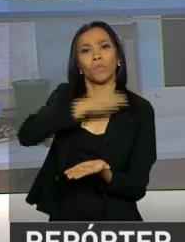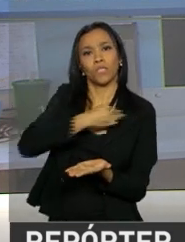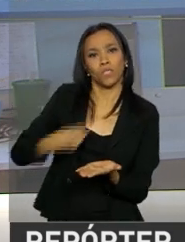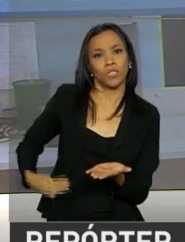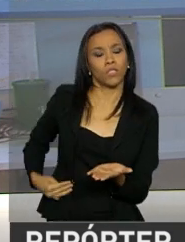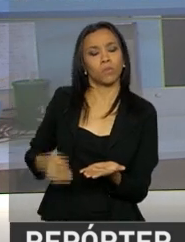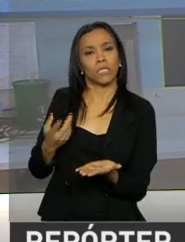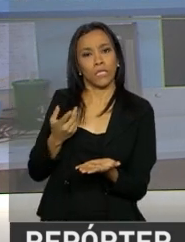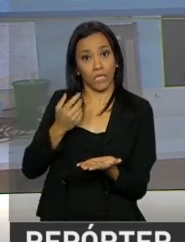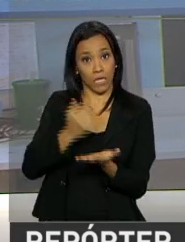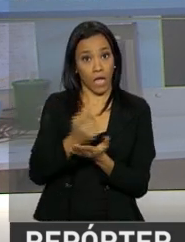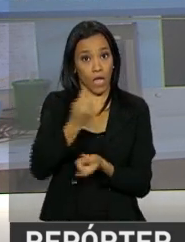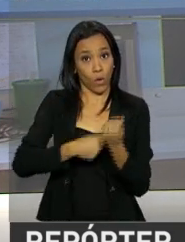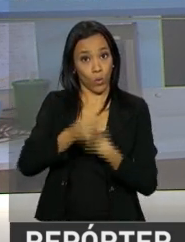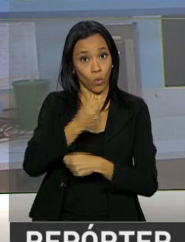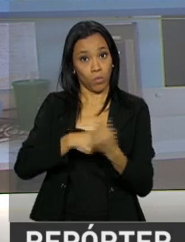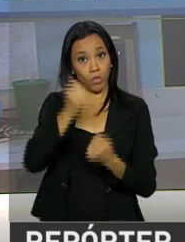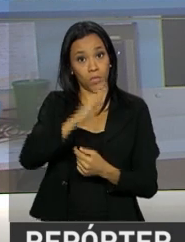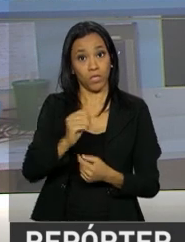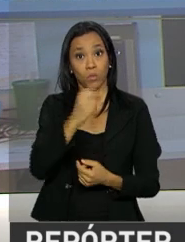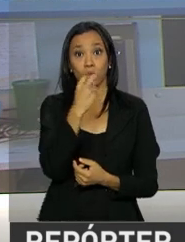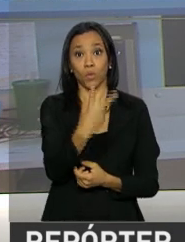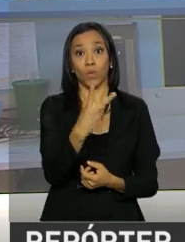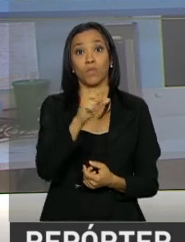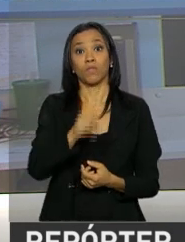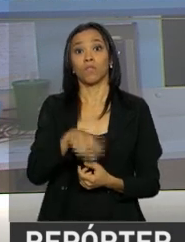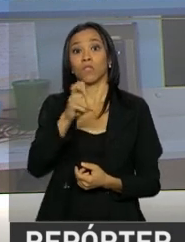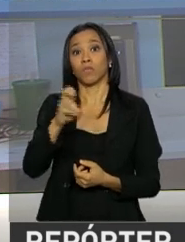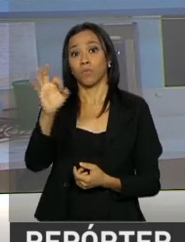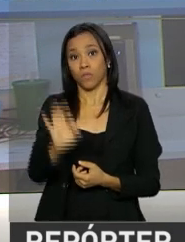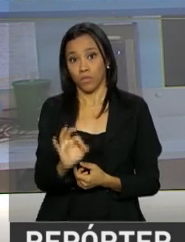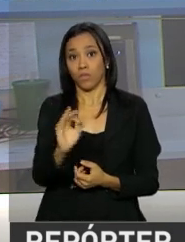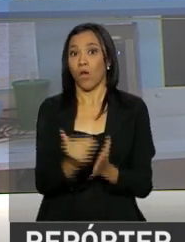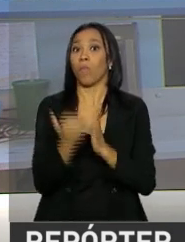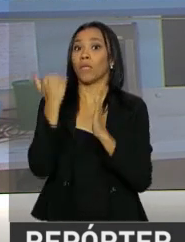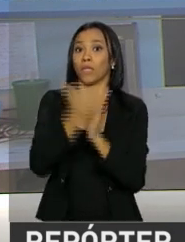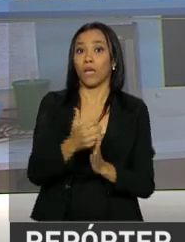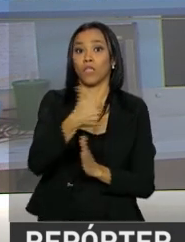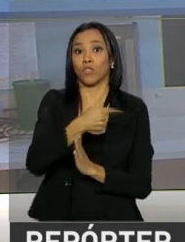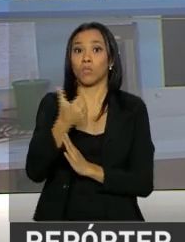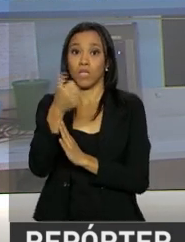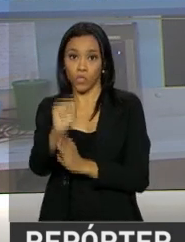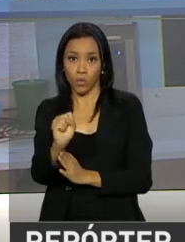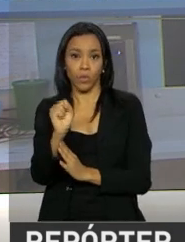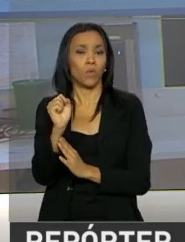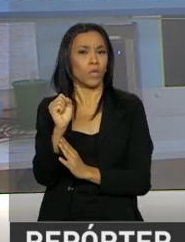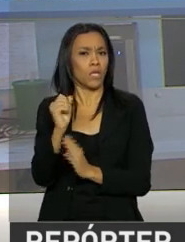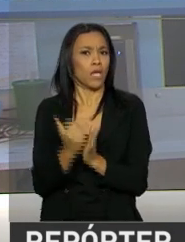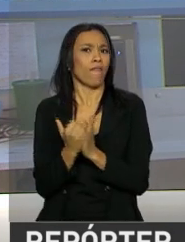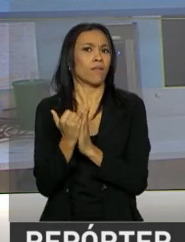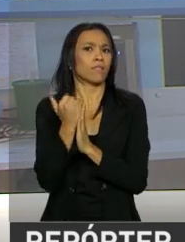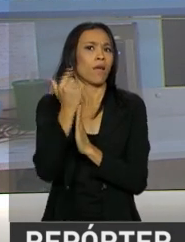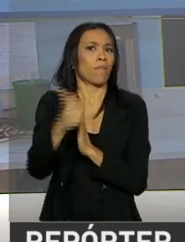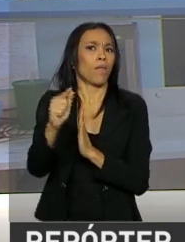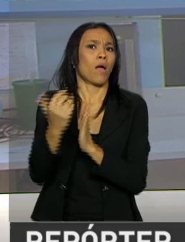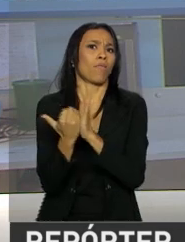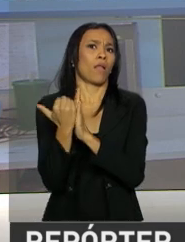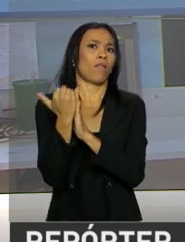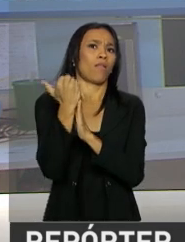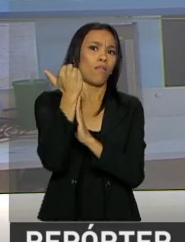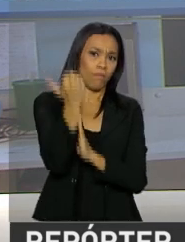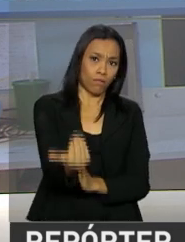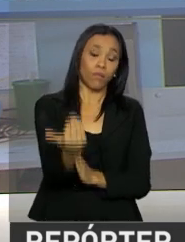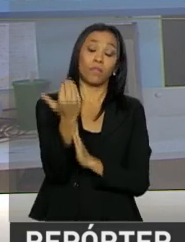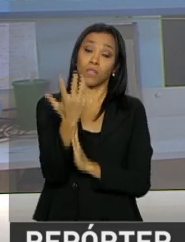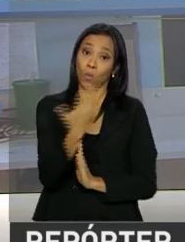deve crescer 2,5% em 2018, com tendência de avançar ainda mais. Segundo ele, o